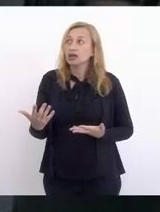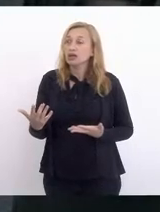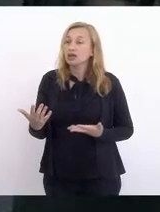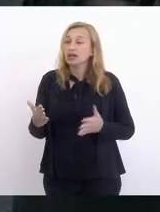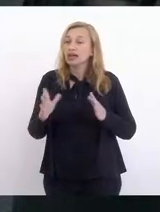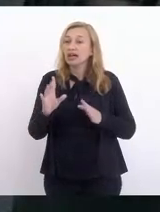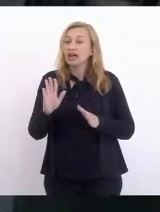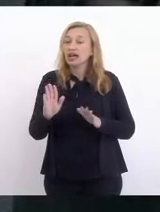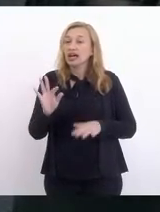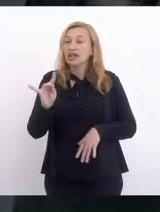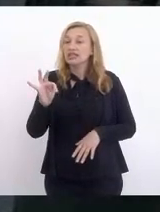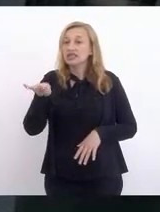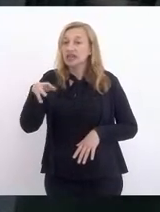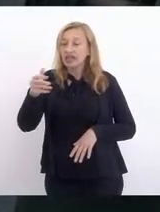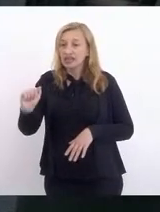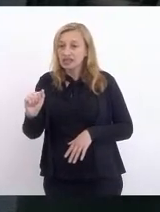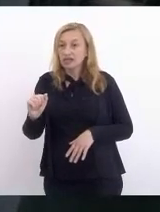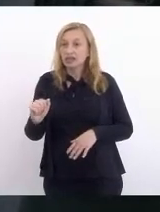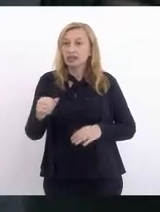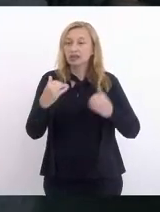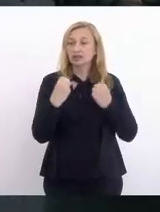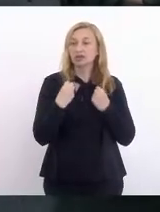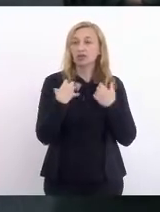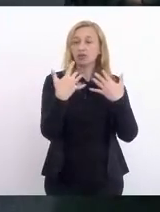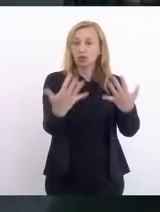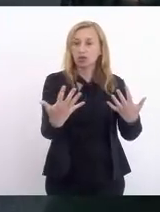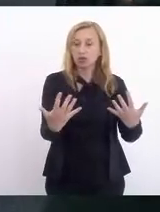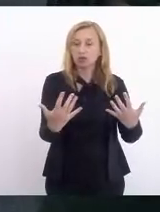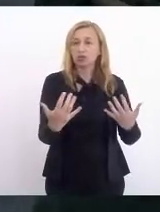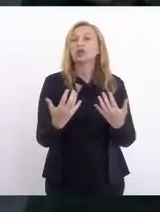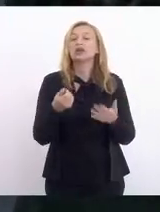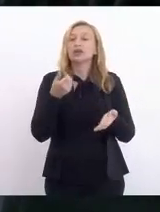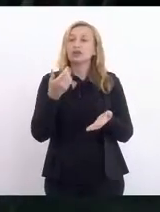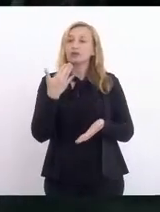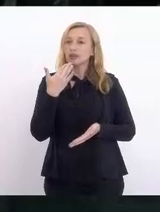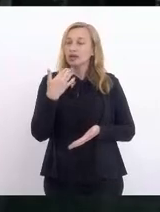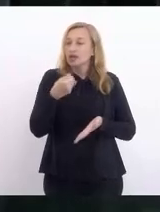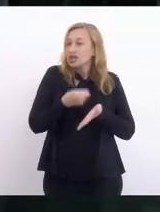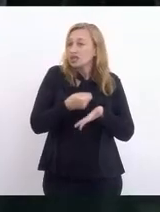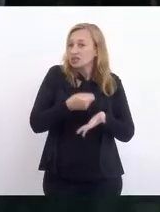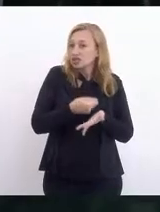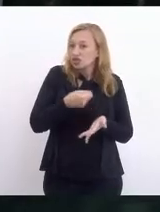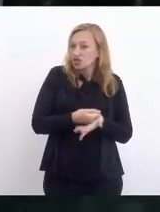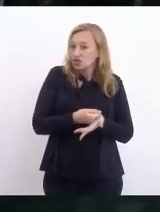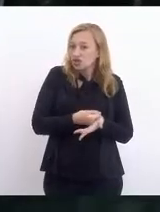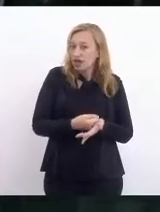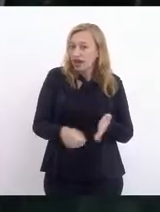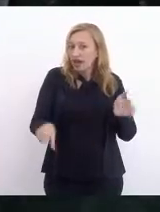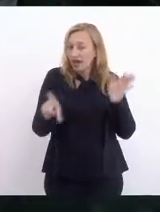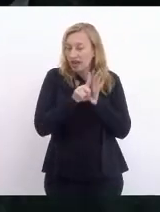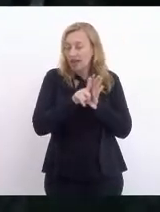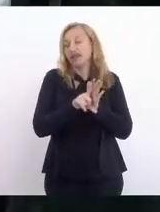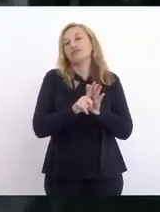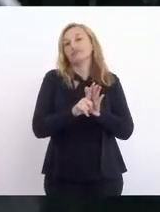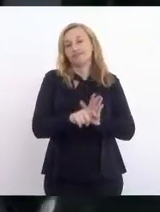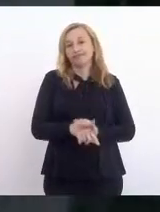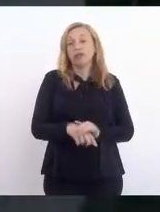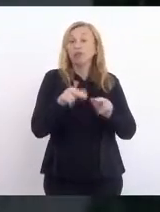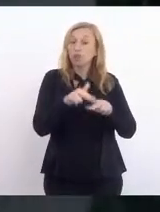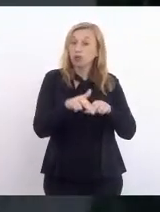salescentral as audiências públicas exigidas em lei